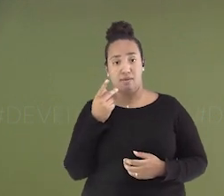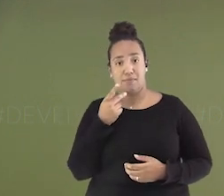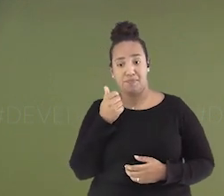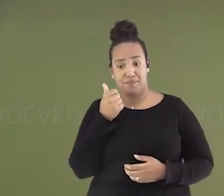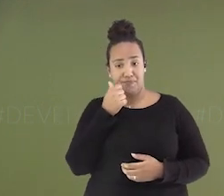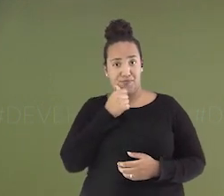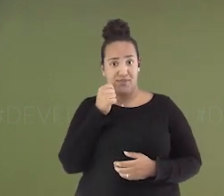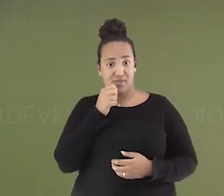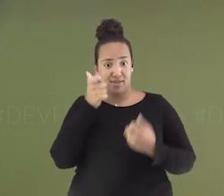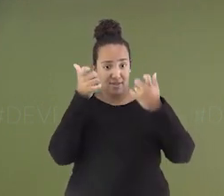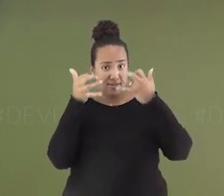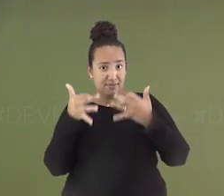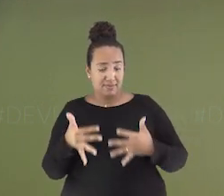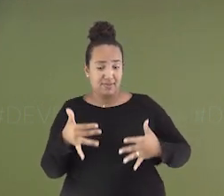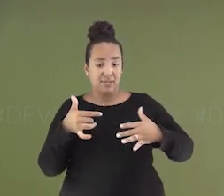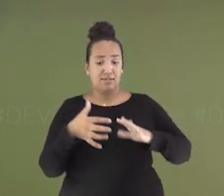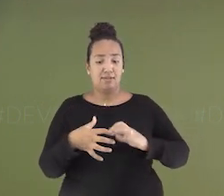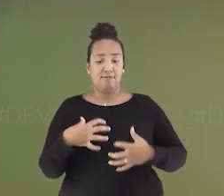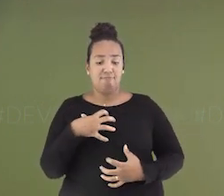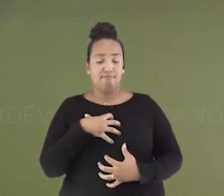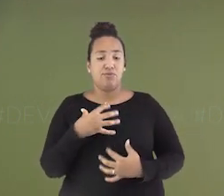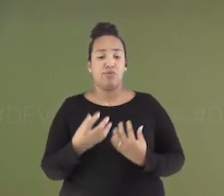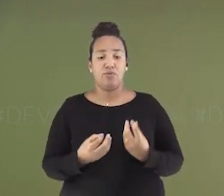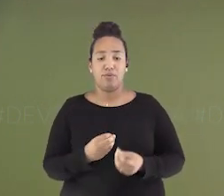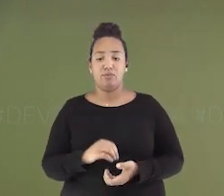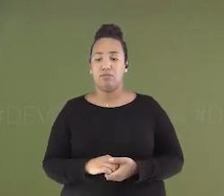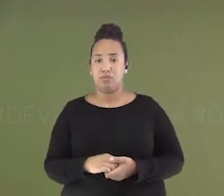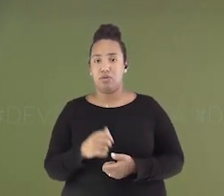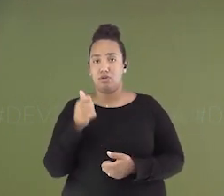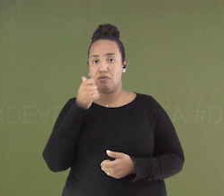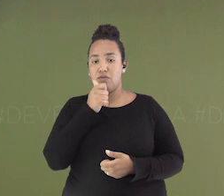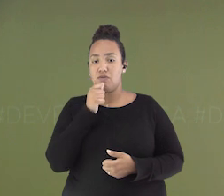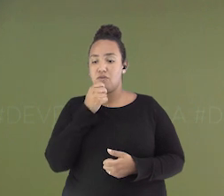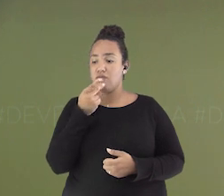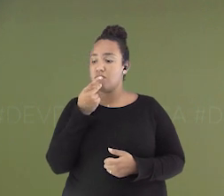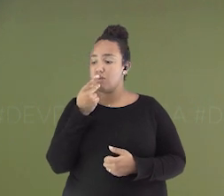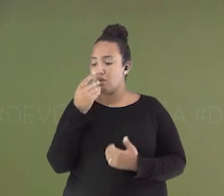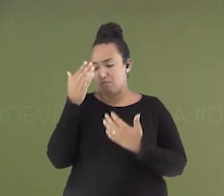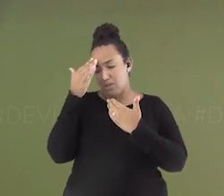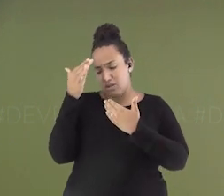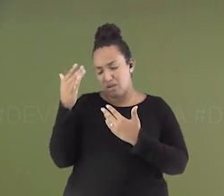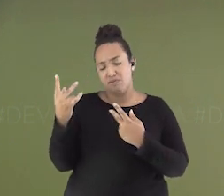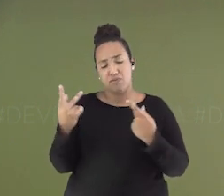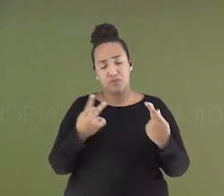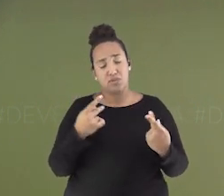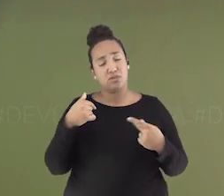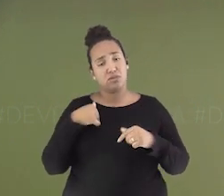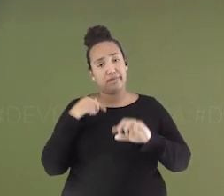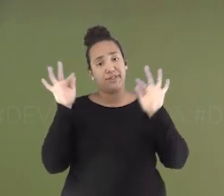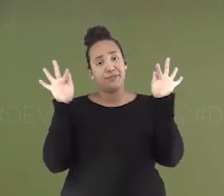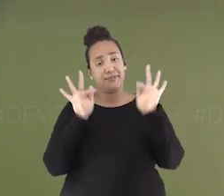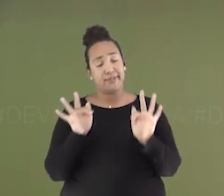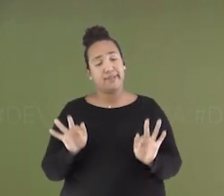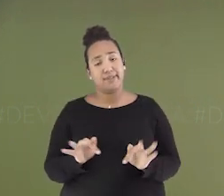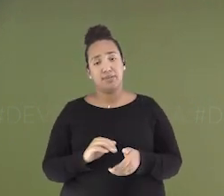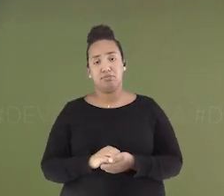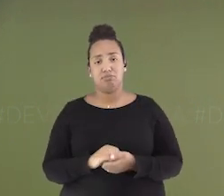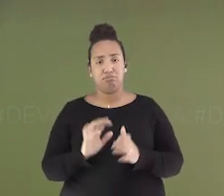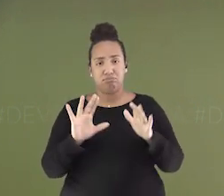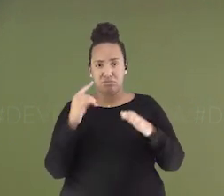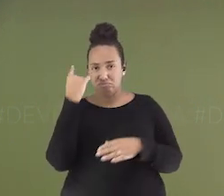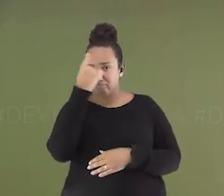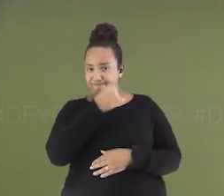contradição entre o que ela diz e o que ela expressa. Ela diz: obrigado pela visita, meus netinhos, eu fico muito